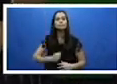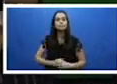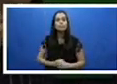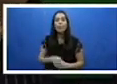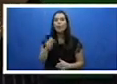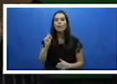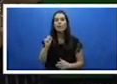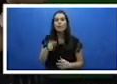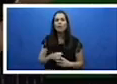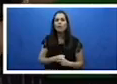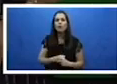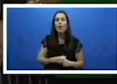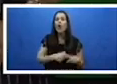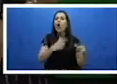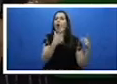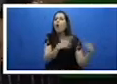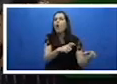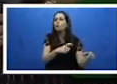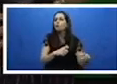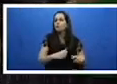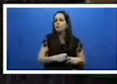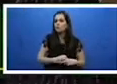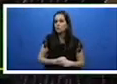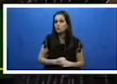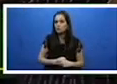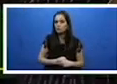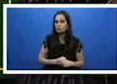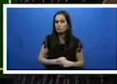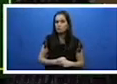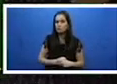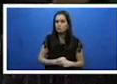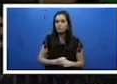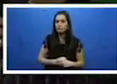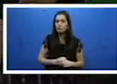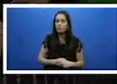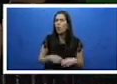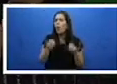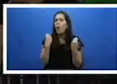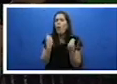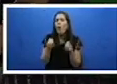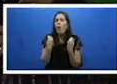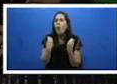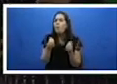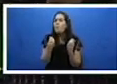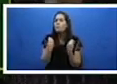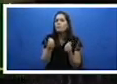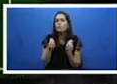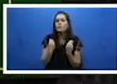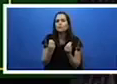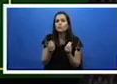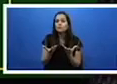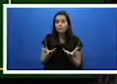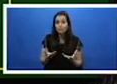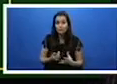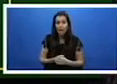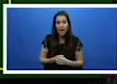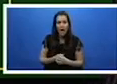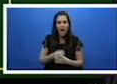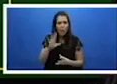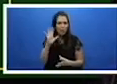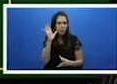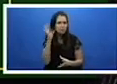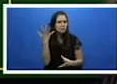onde ocorreu o fato? Como que ocorreu